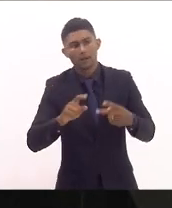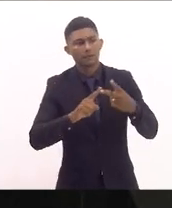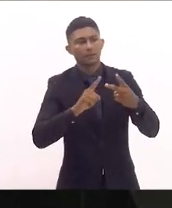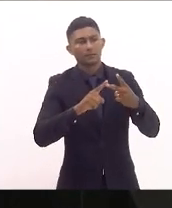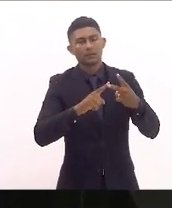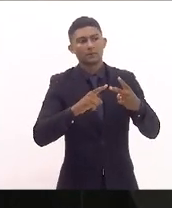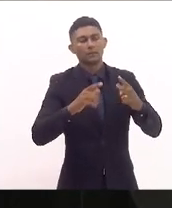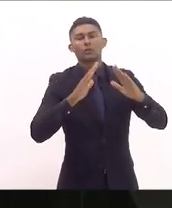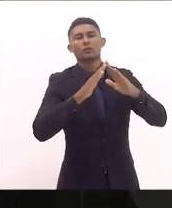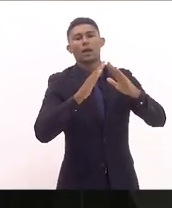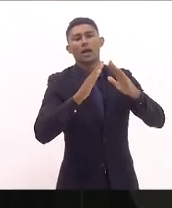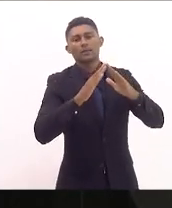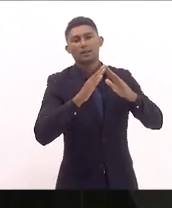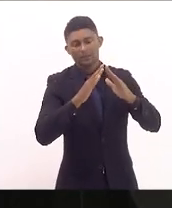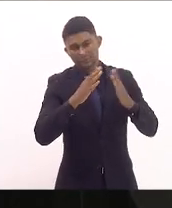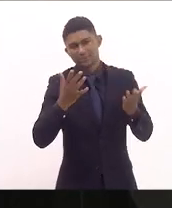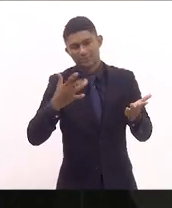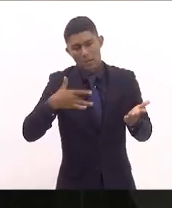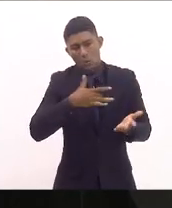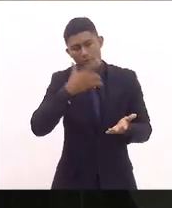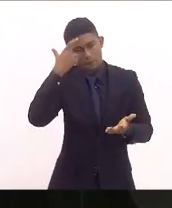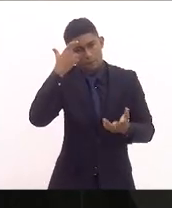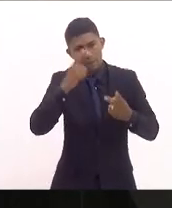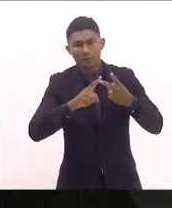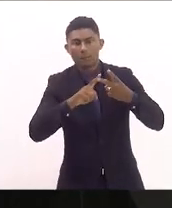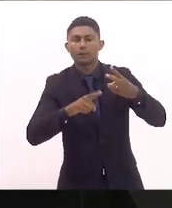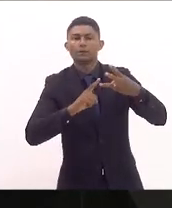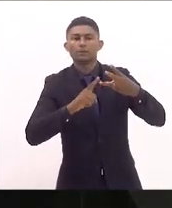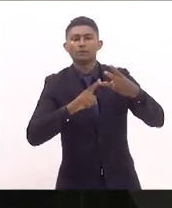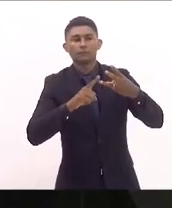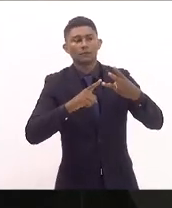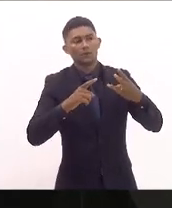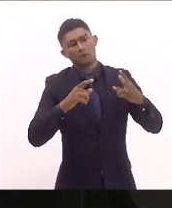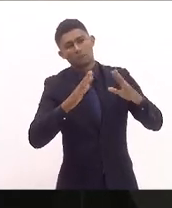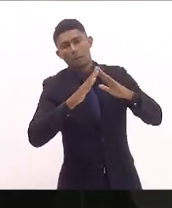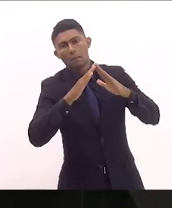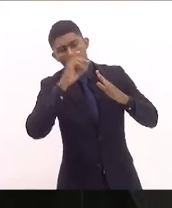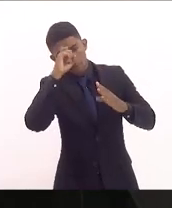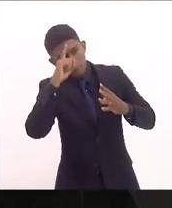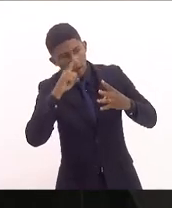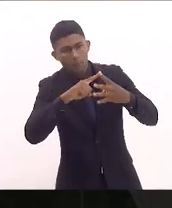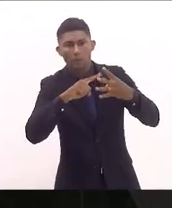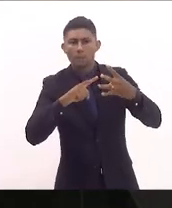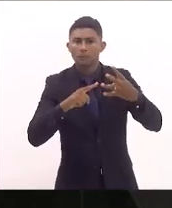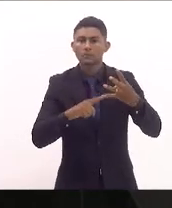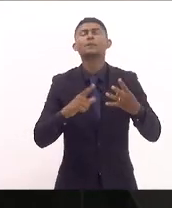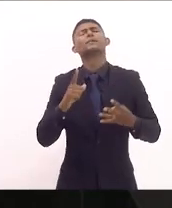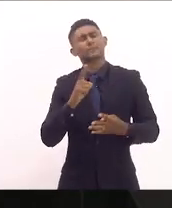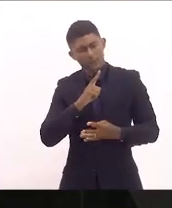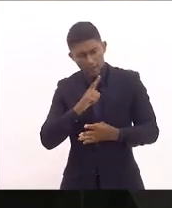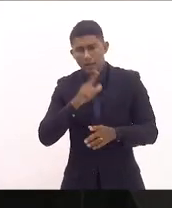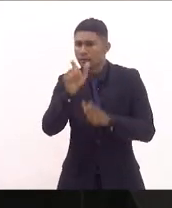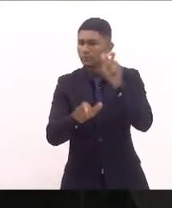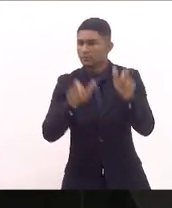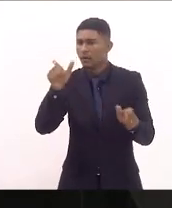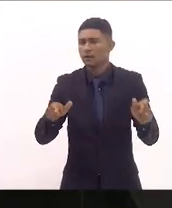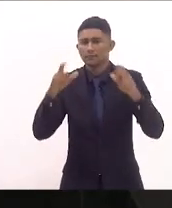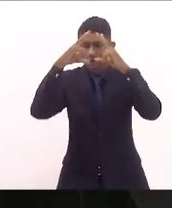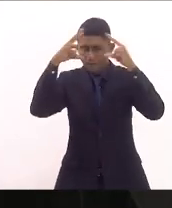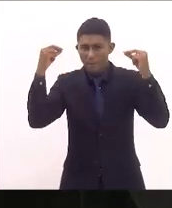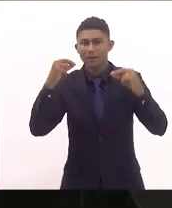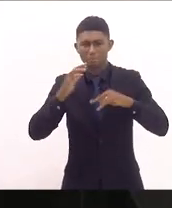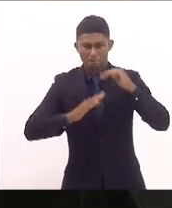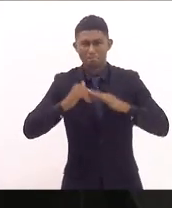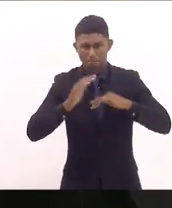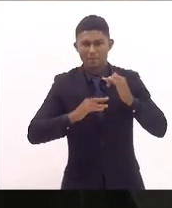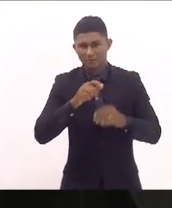ele tá no hospital Ele tá em todos os equipamentos de saúde pública ou privada Você tem uma presença maciça do técnico